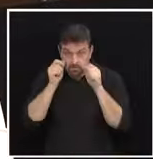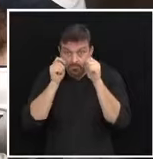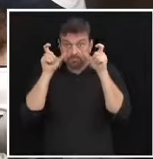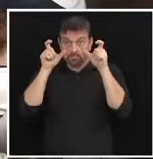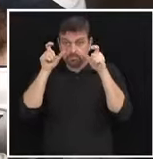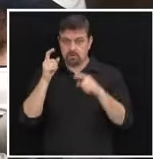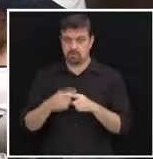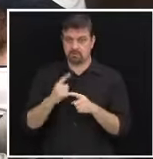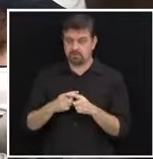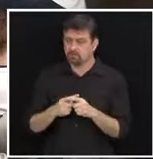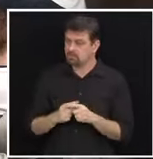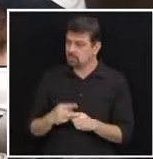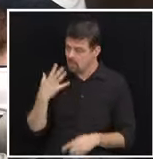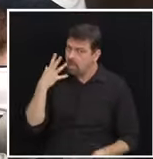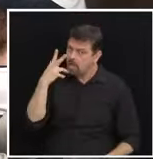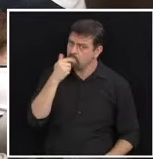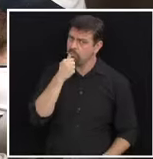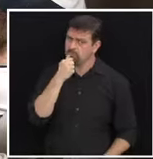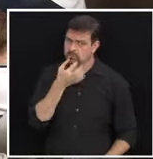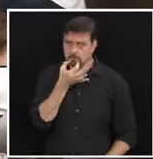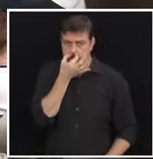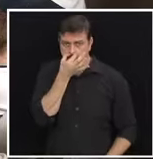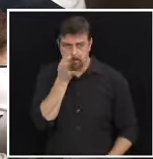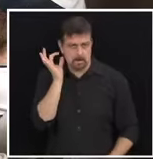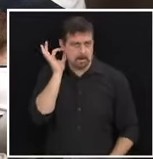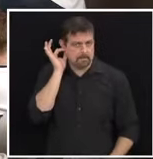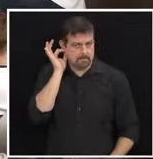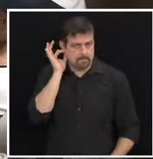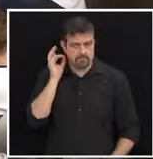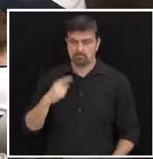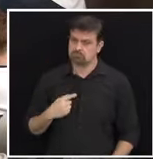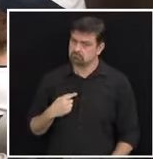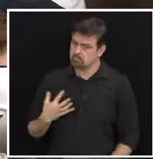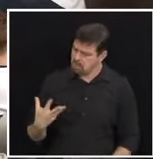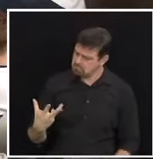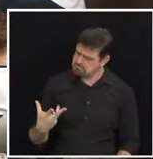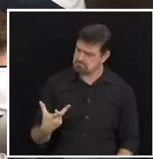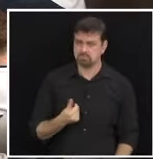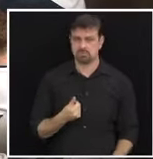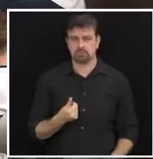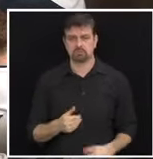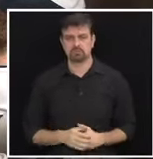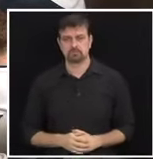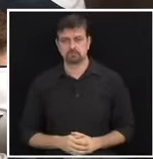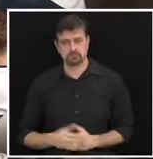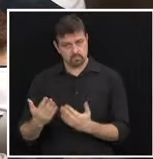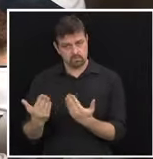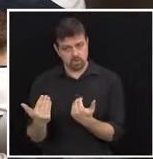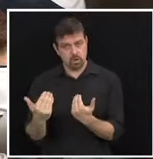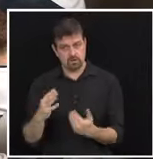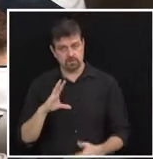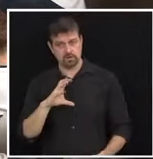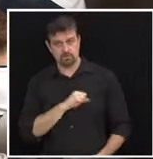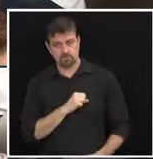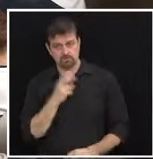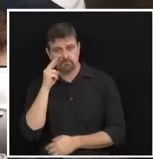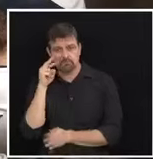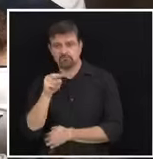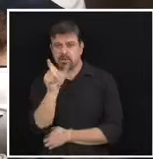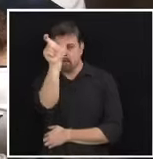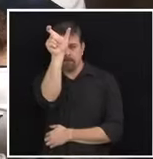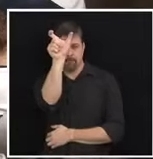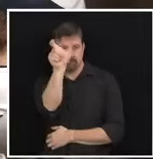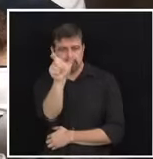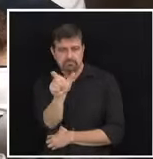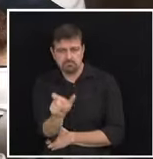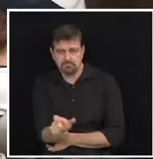Porque o adorno, ele é bonito. Quem que não gosta de ver? O jovem gosta, eu também gosto de ver uma pessoa com